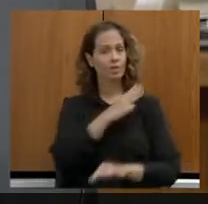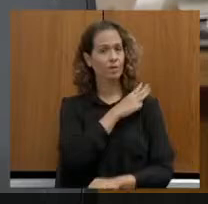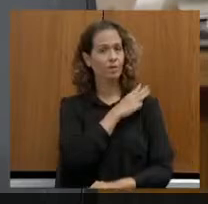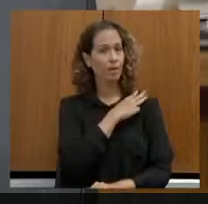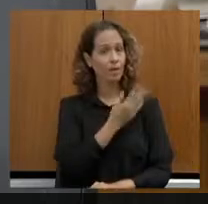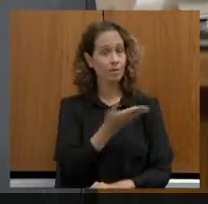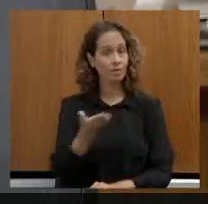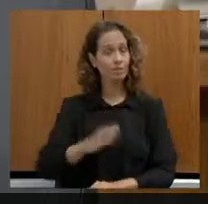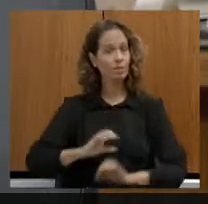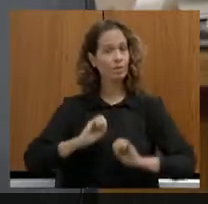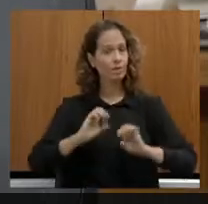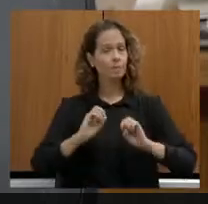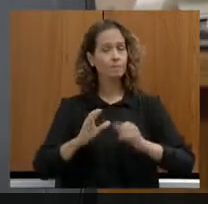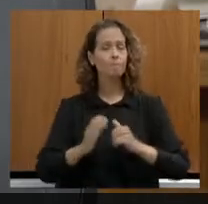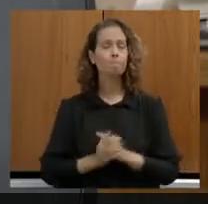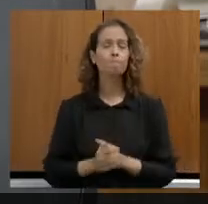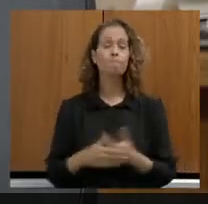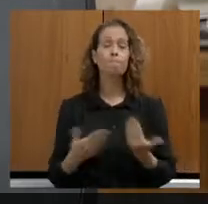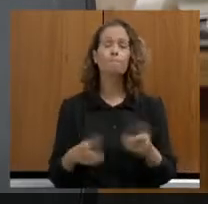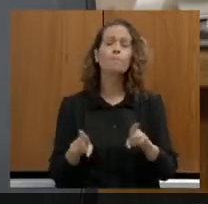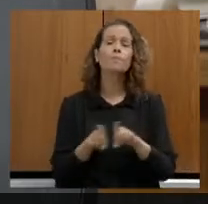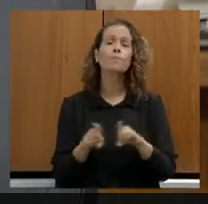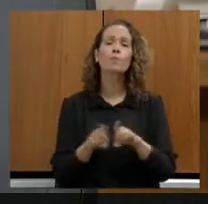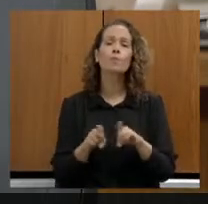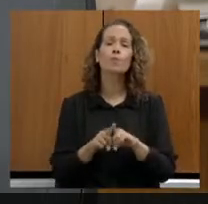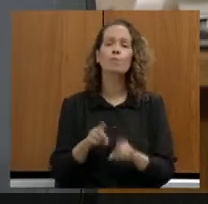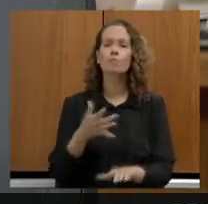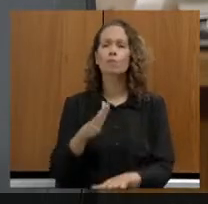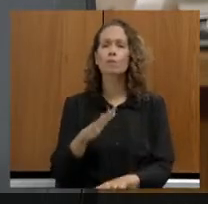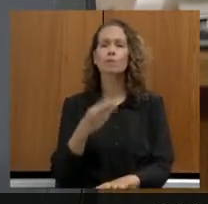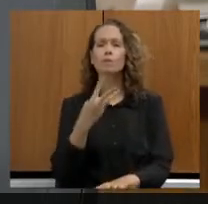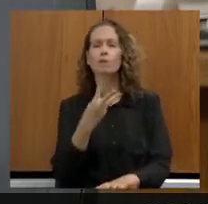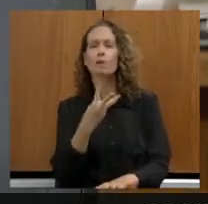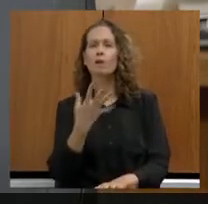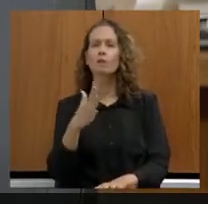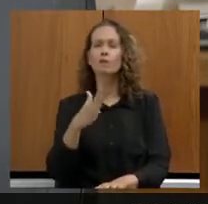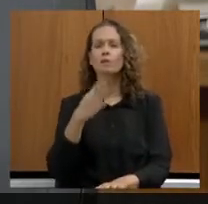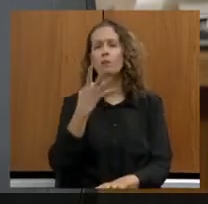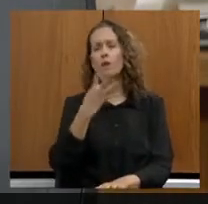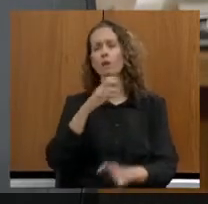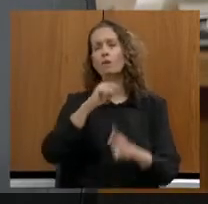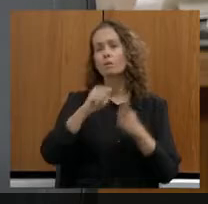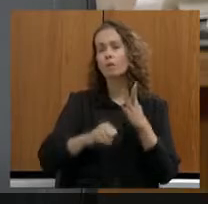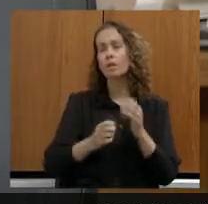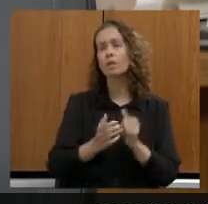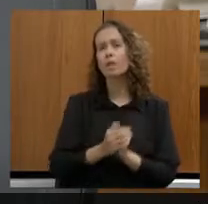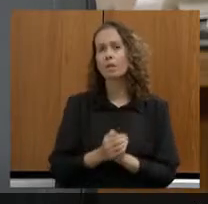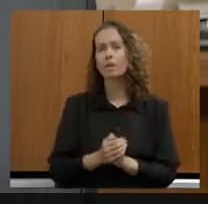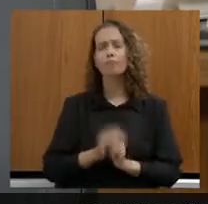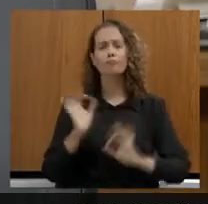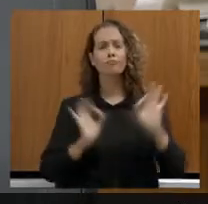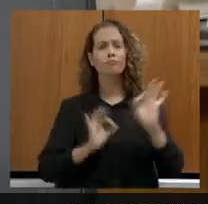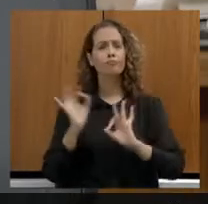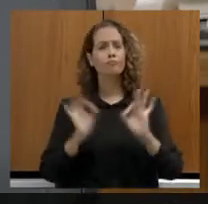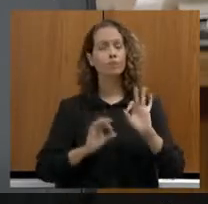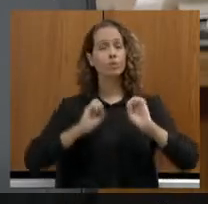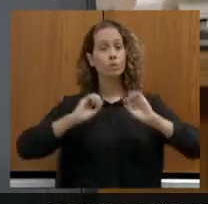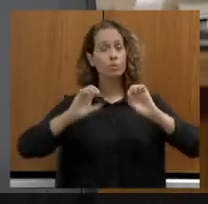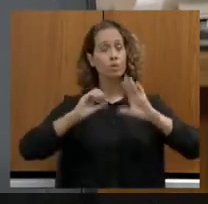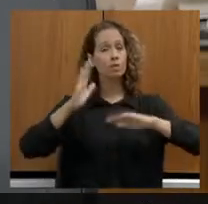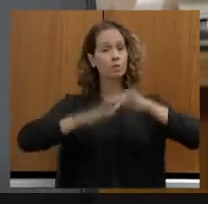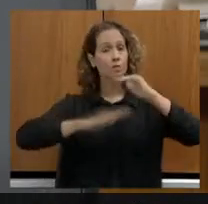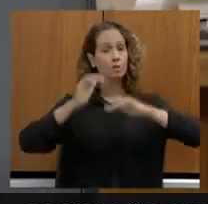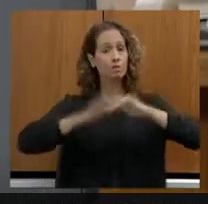corte que o senhor tá trazendo Além disso lançamos tem cerca de três quatro meses o maior programa de educação técnica e